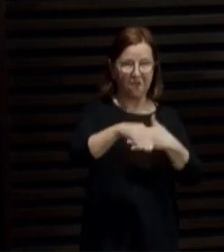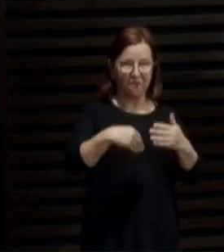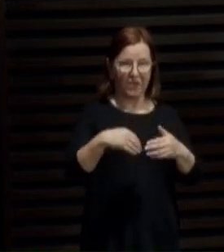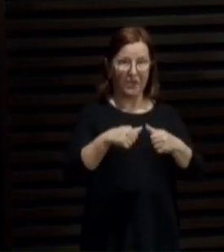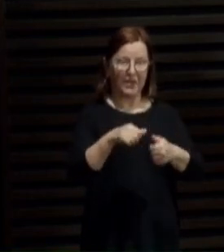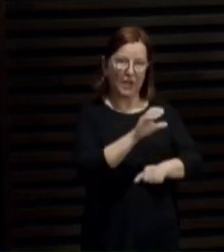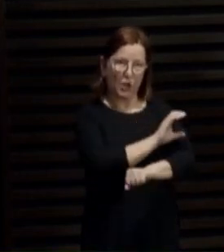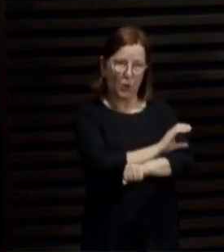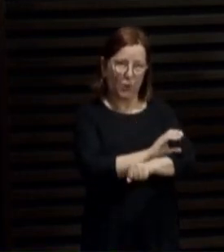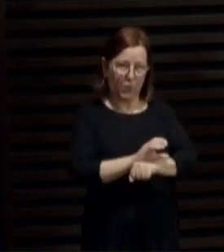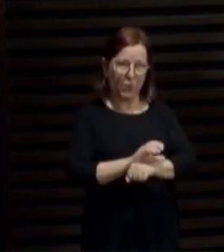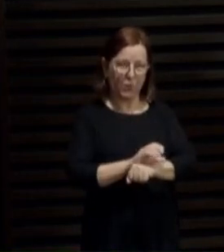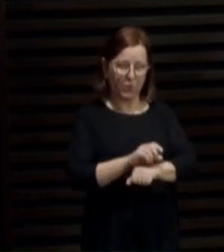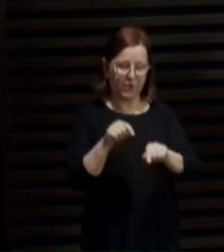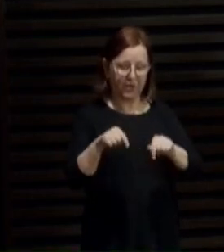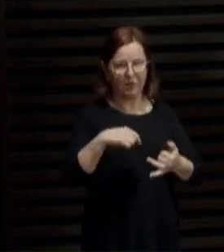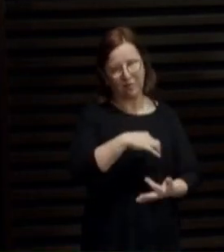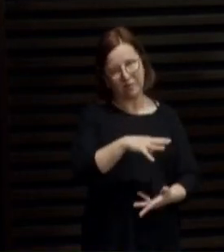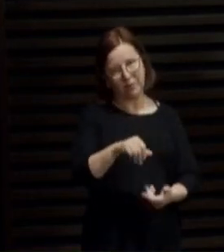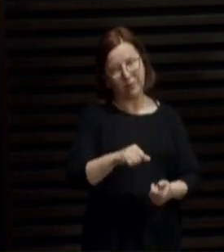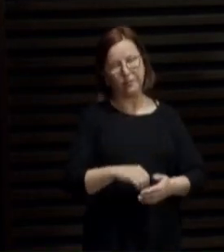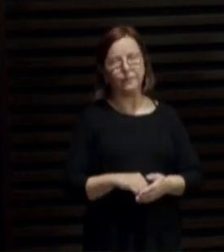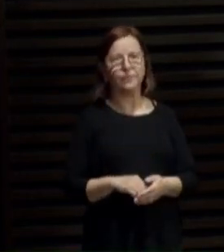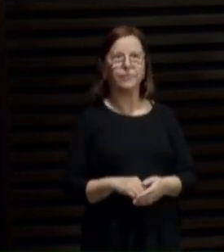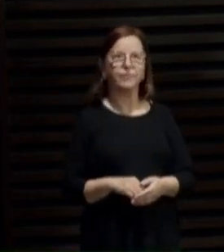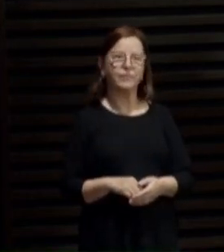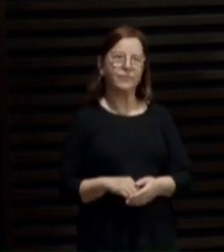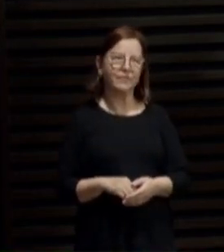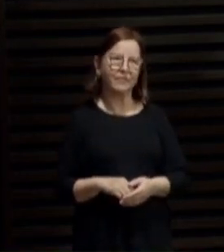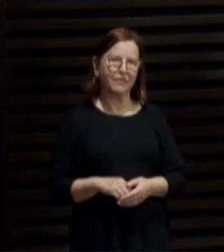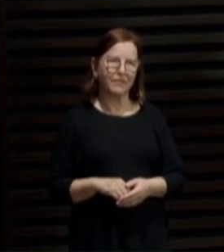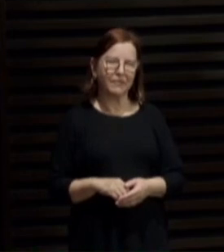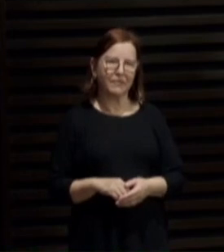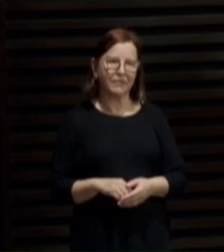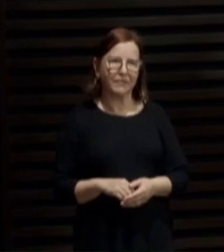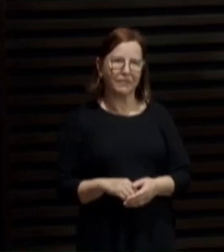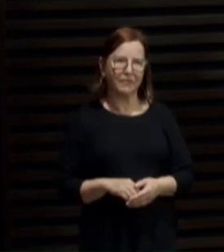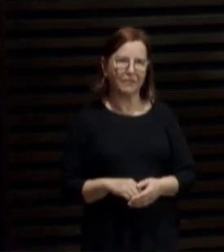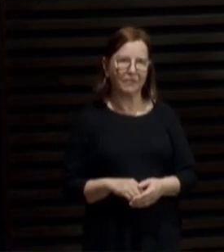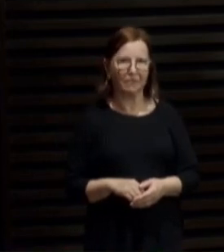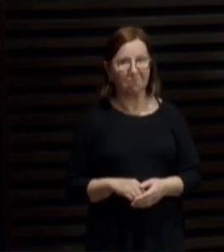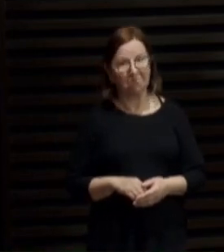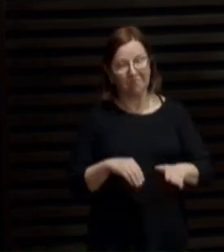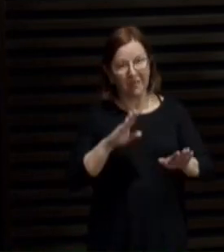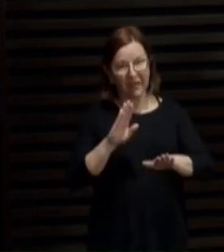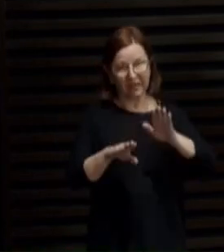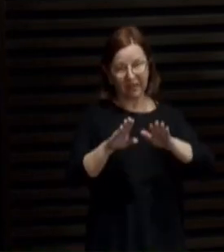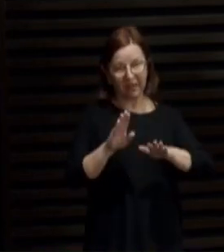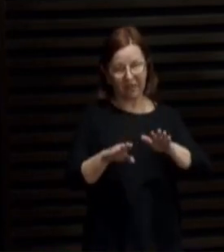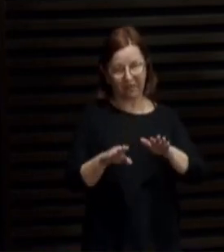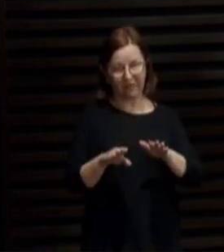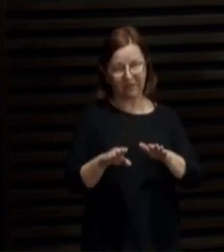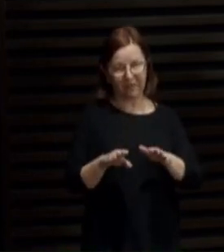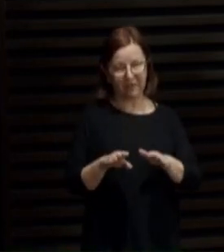culturas seculares. Talvez eles tenham se desculpado dizendo que aconteceu apenas